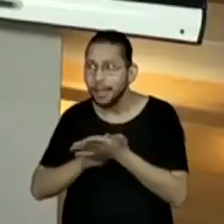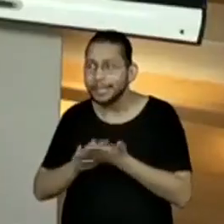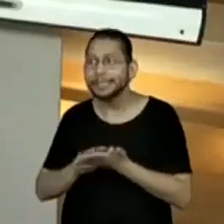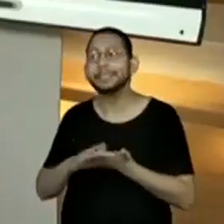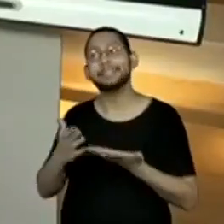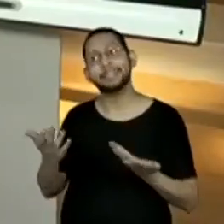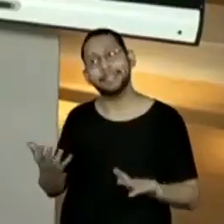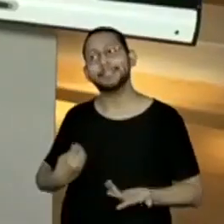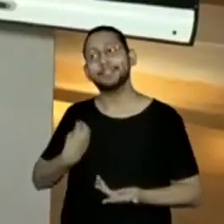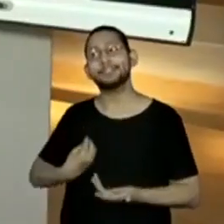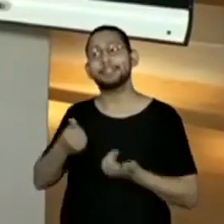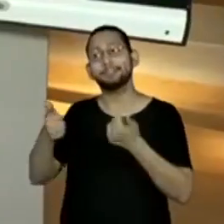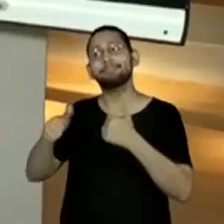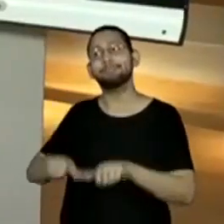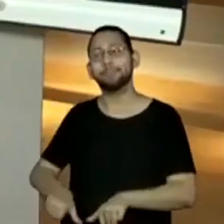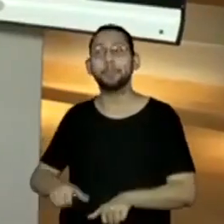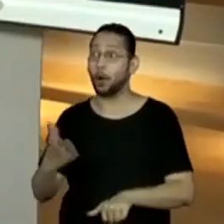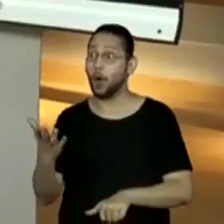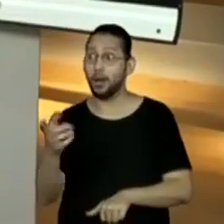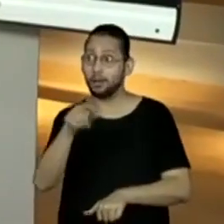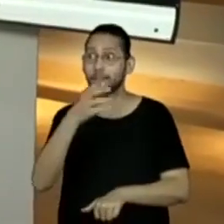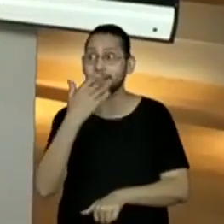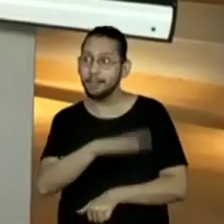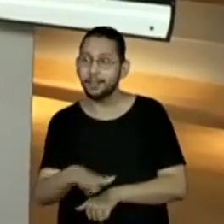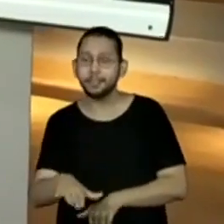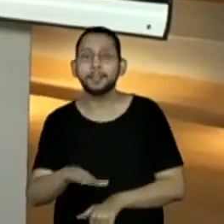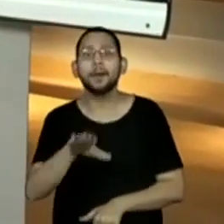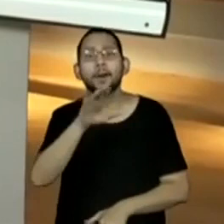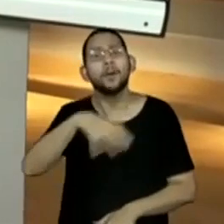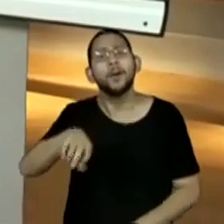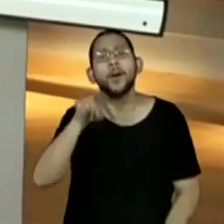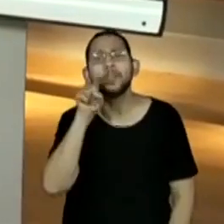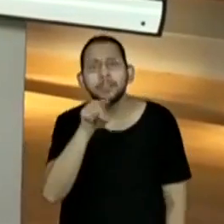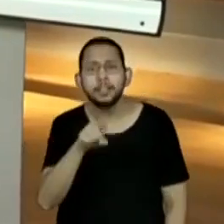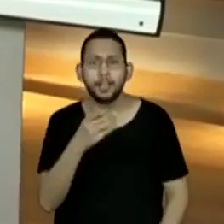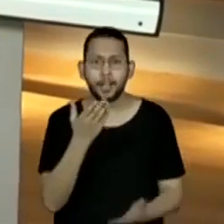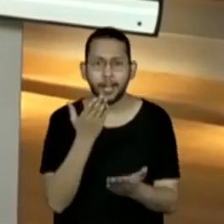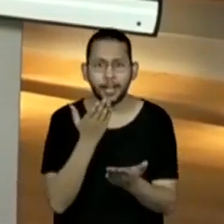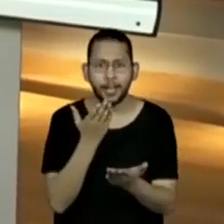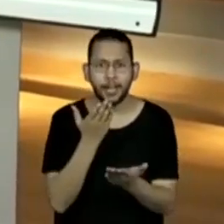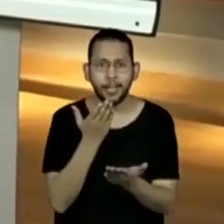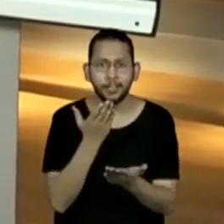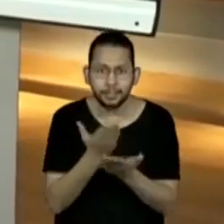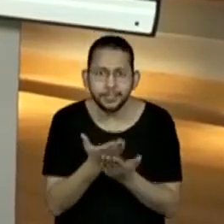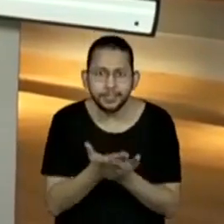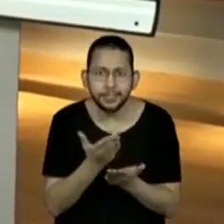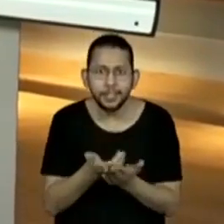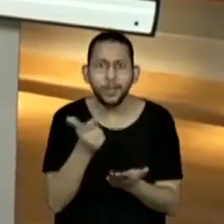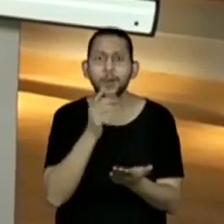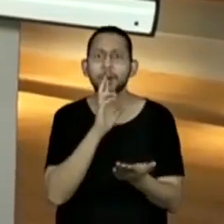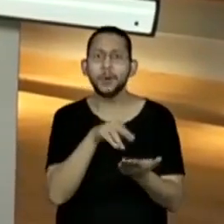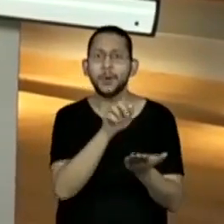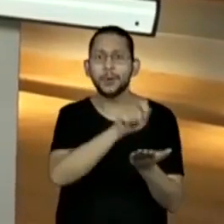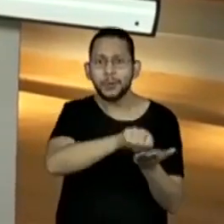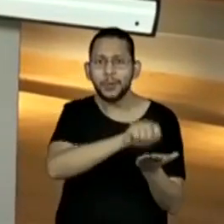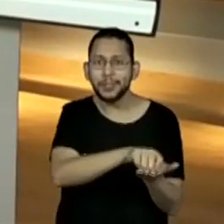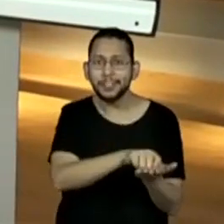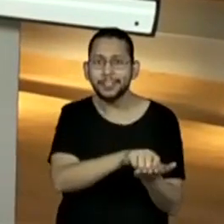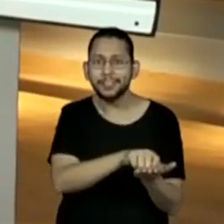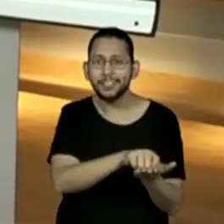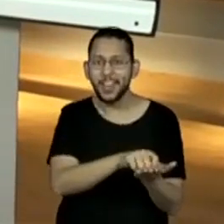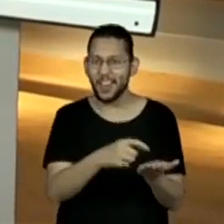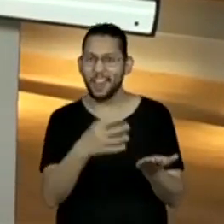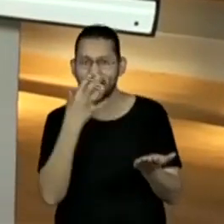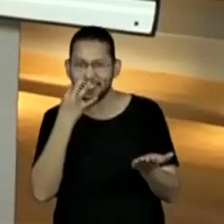Ó, já fizeram a atividade? Ah, duvido que fez, né? Ficou escutando eu falar na televisão com o responsável,